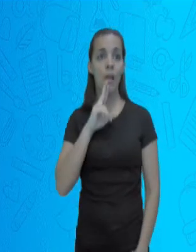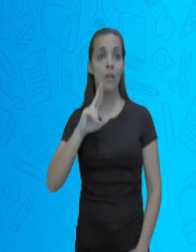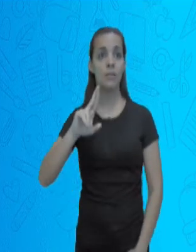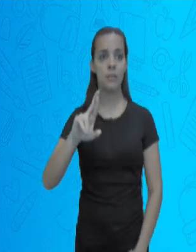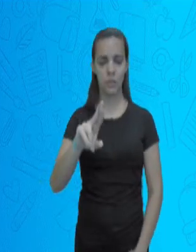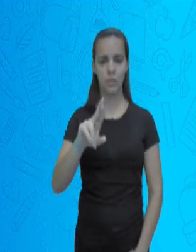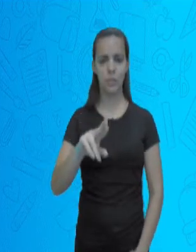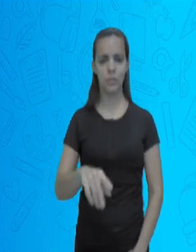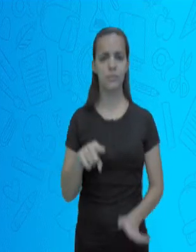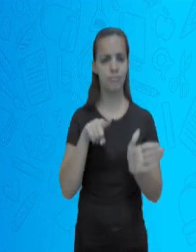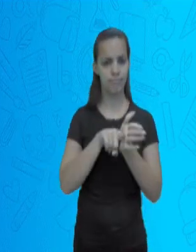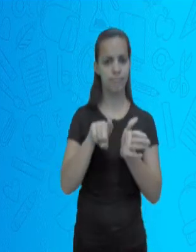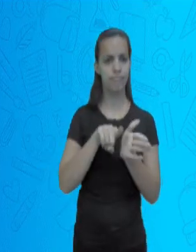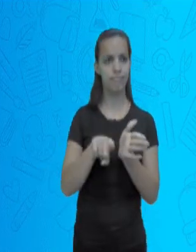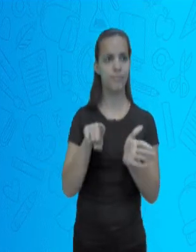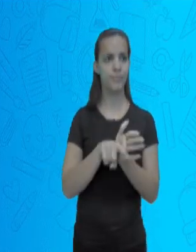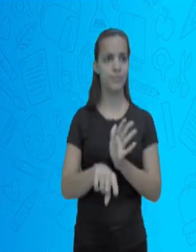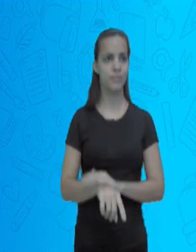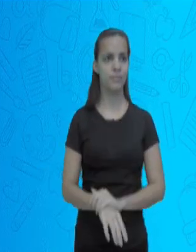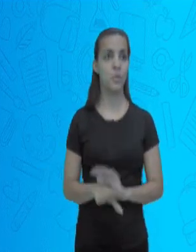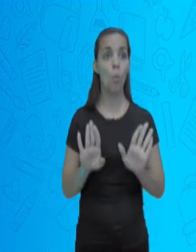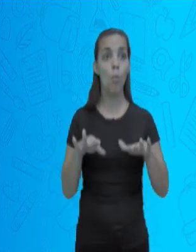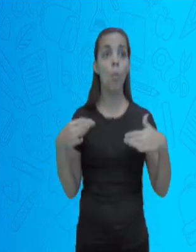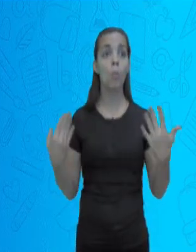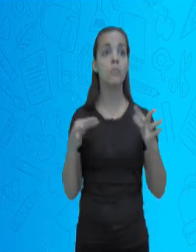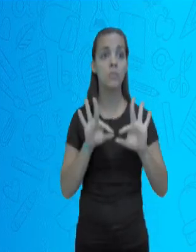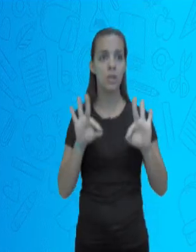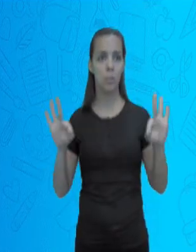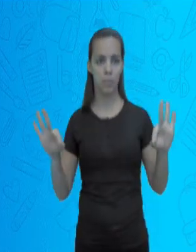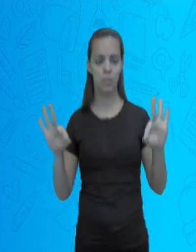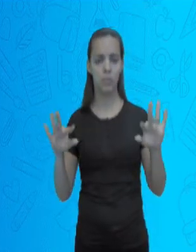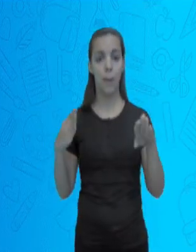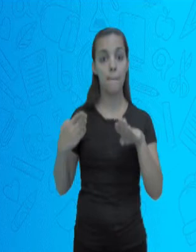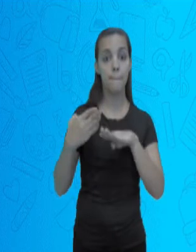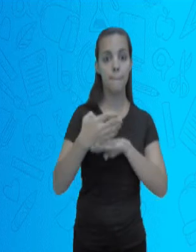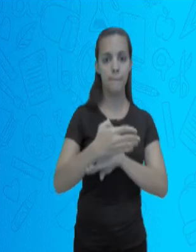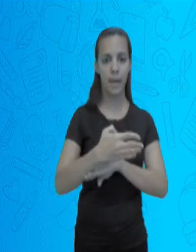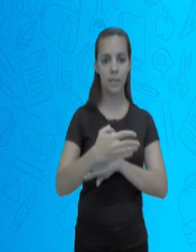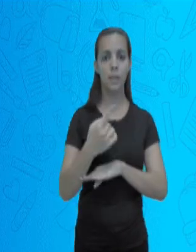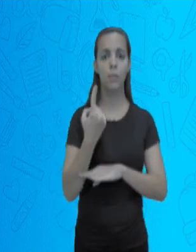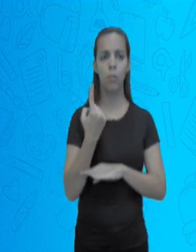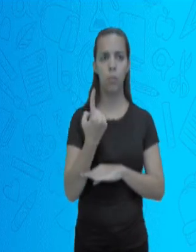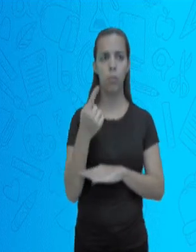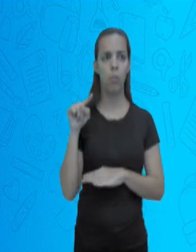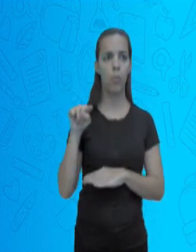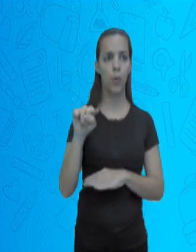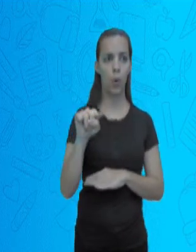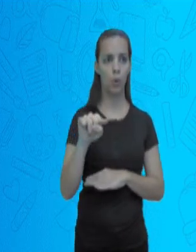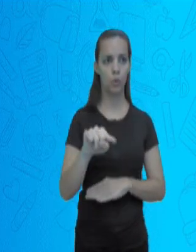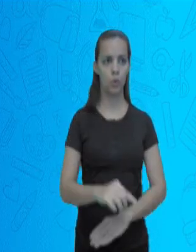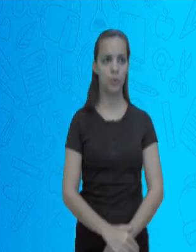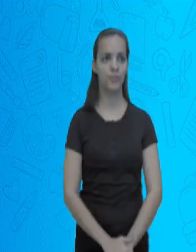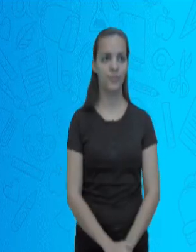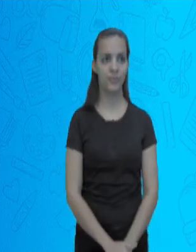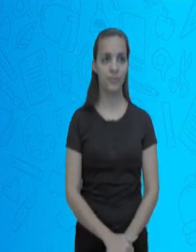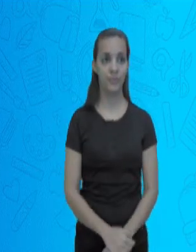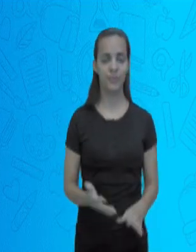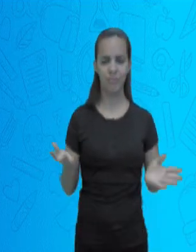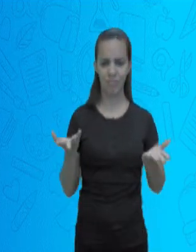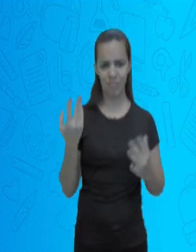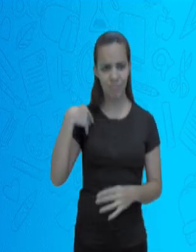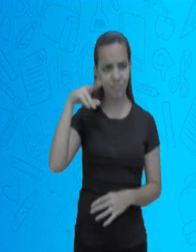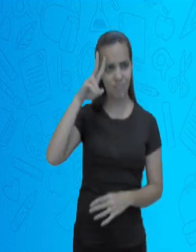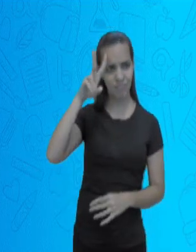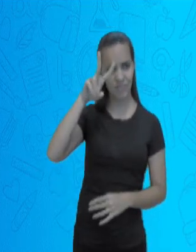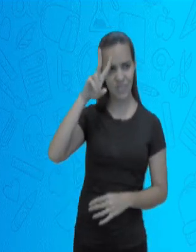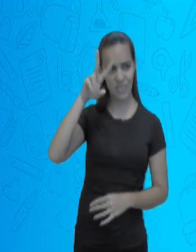Responda as questões. Quantas retas passam por um ponto? Estão lembrados do desenho do